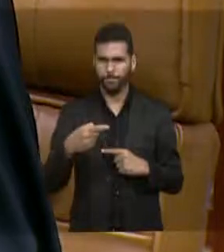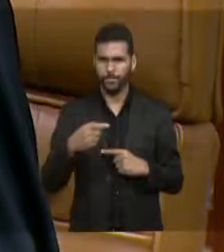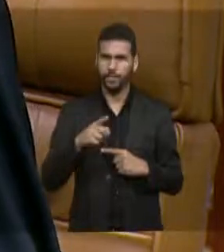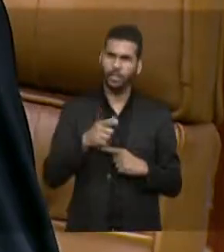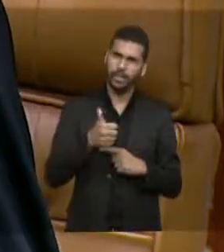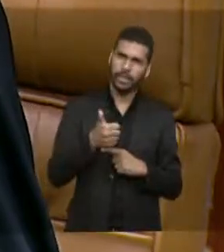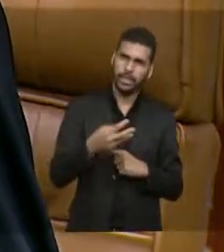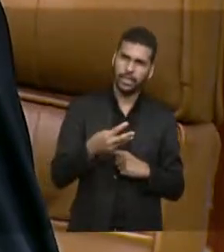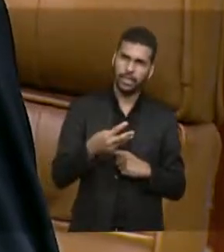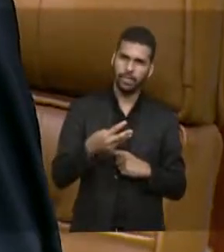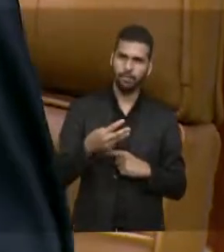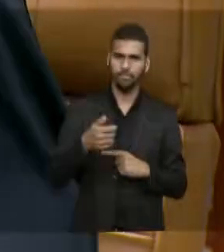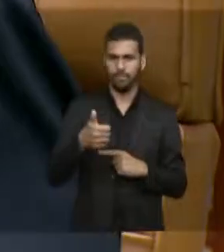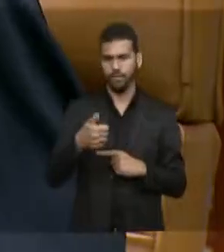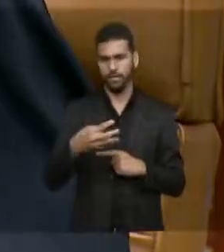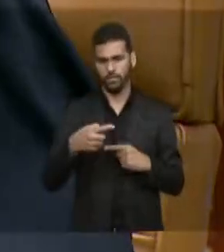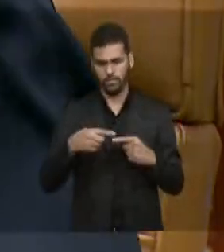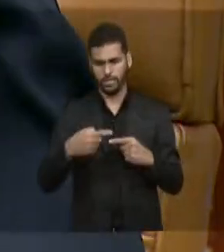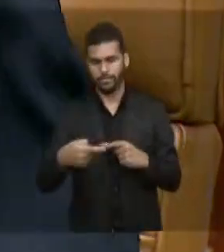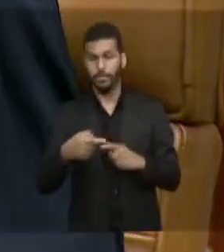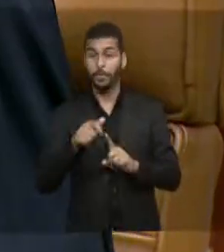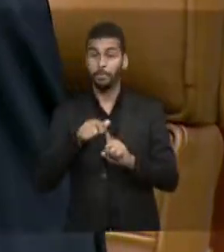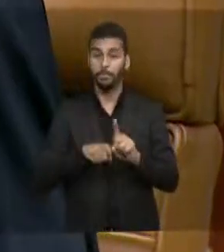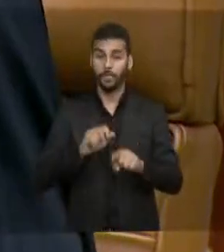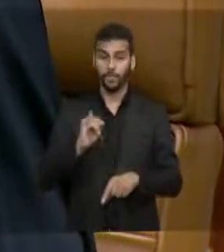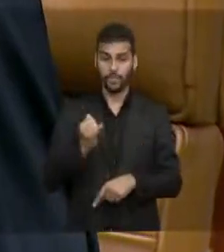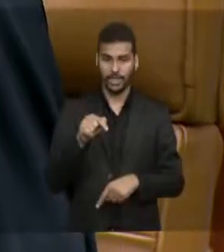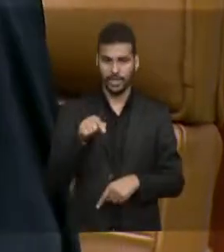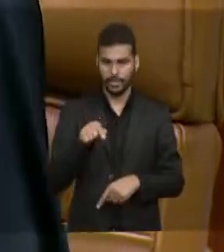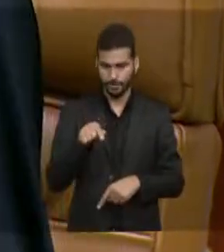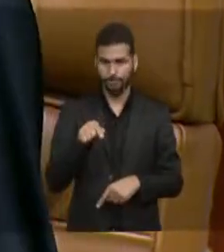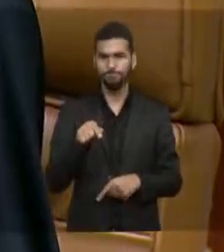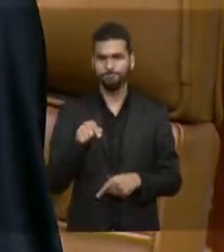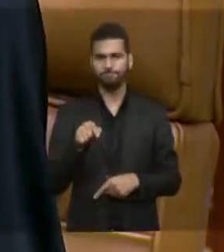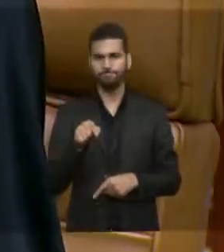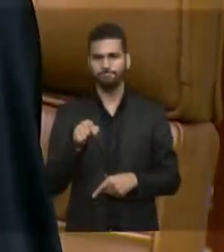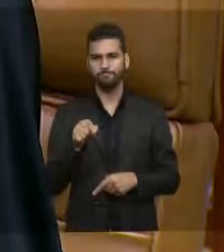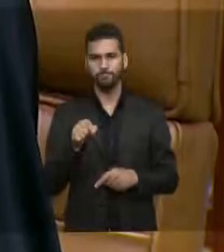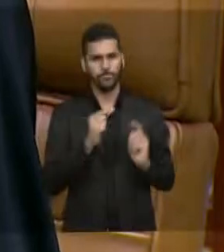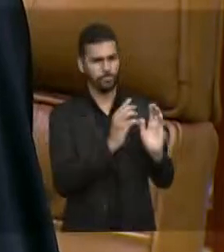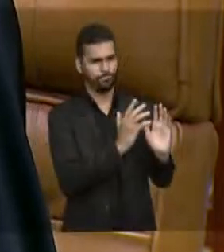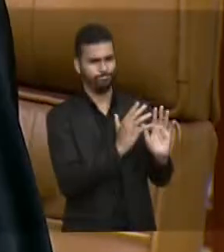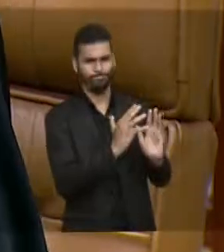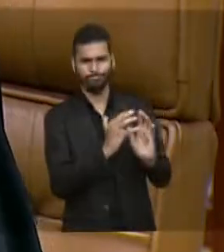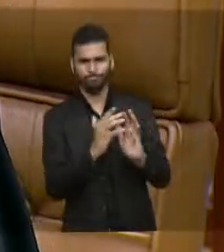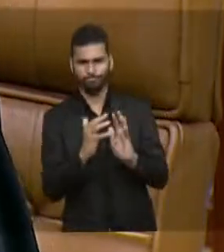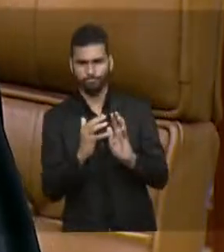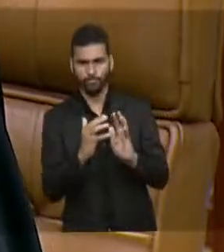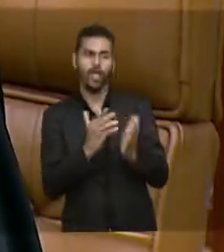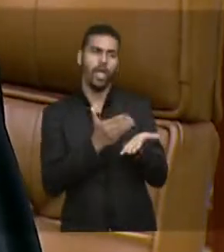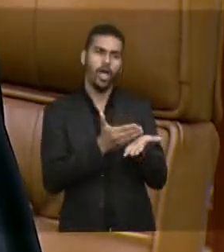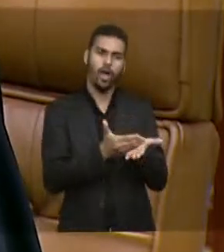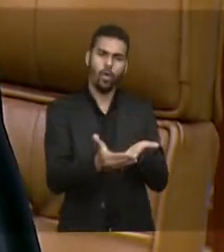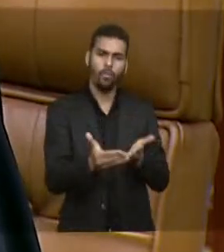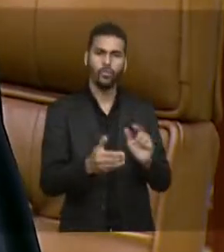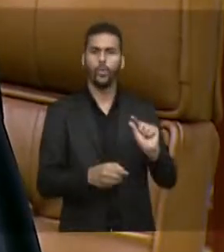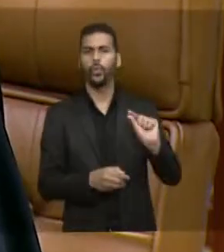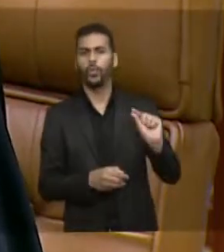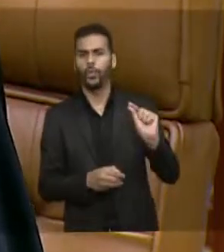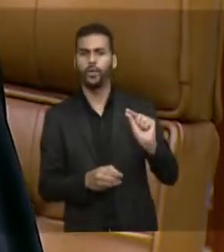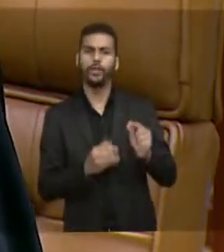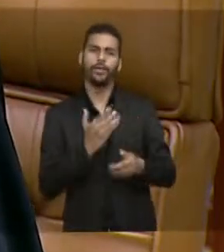13 14 de janeiro a partir daí começaram a ser pedidos